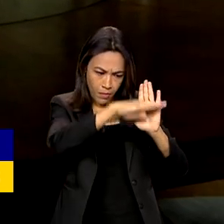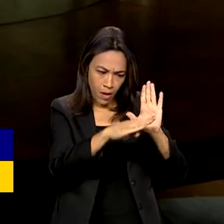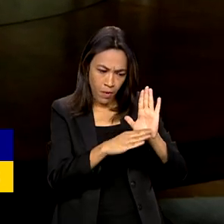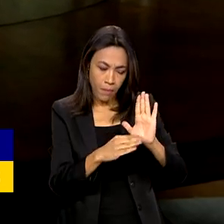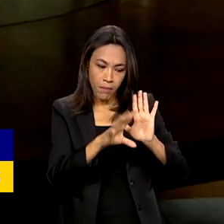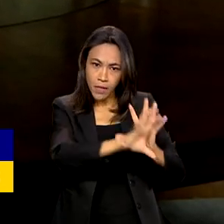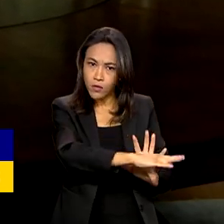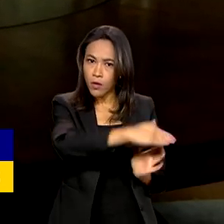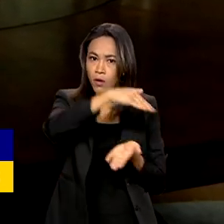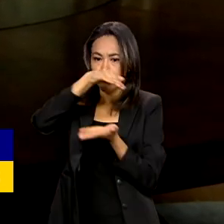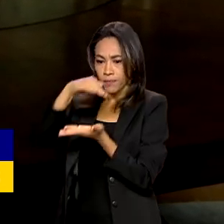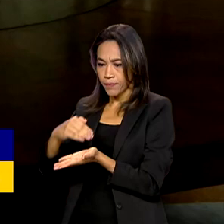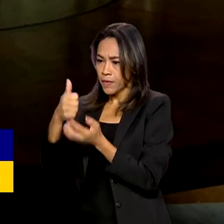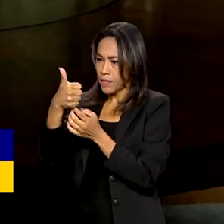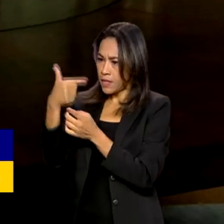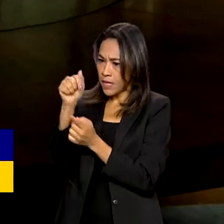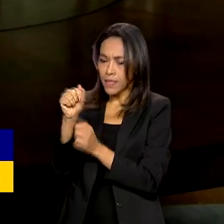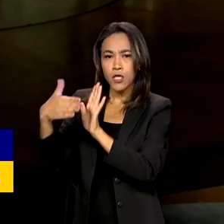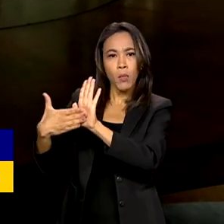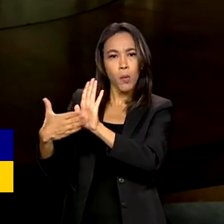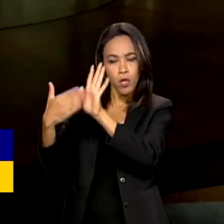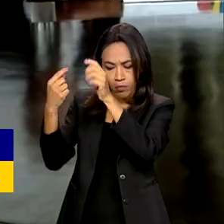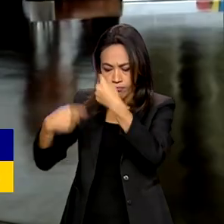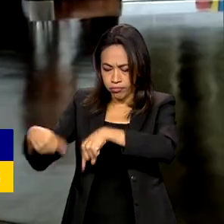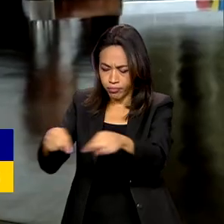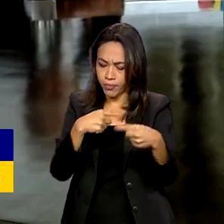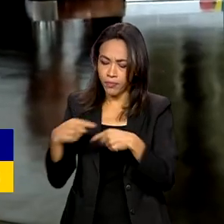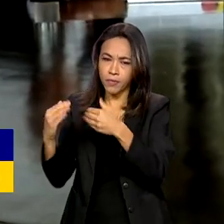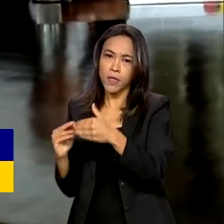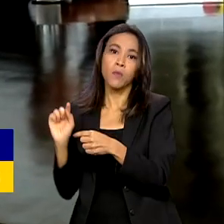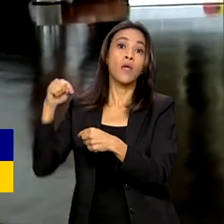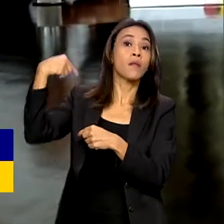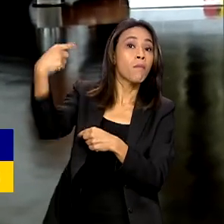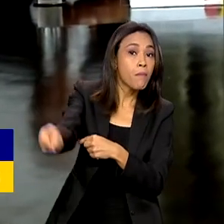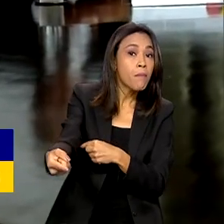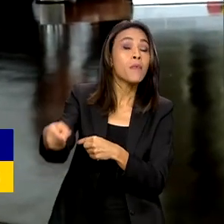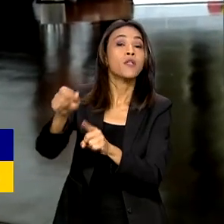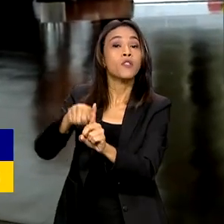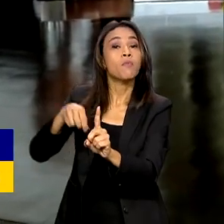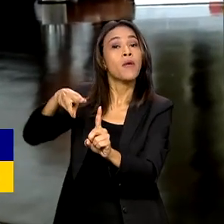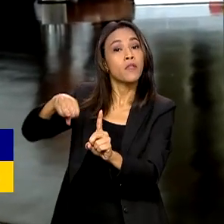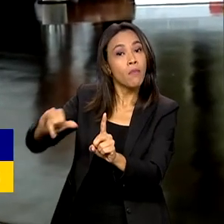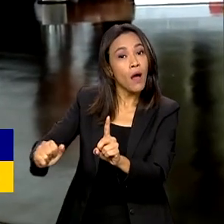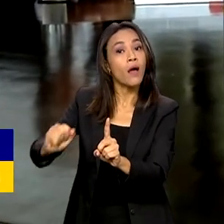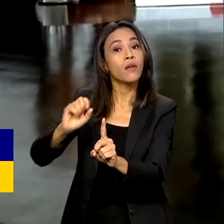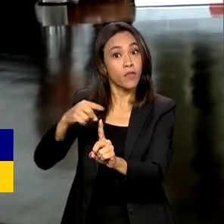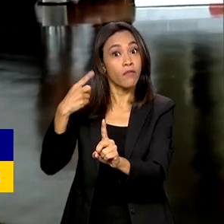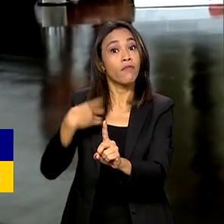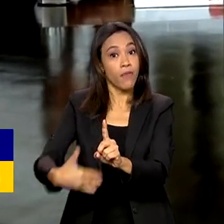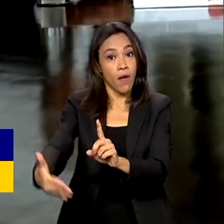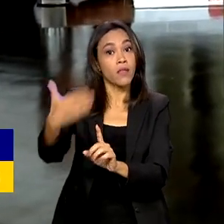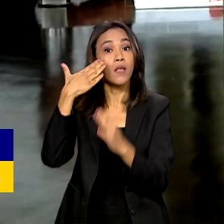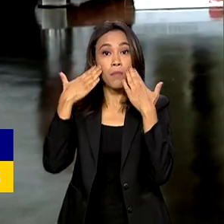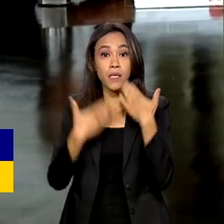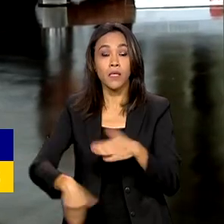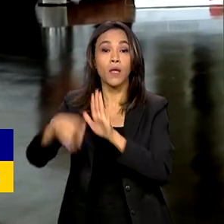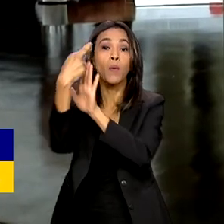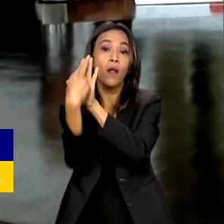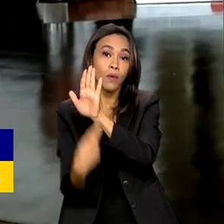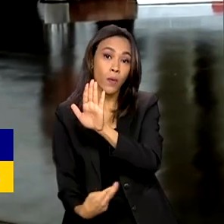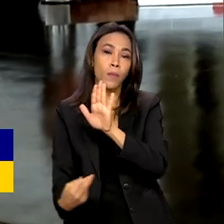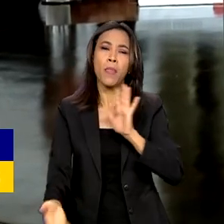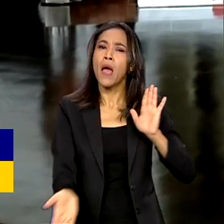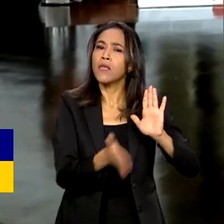serão priorizadas e debatidas até maio do ano que vem, quando um relatório final será apresentado. Entre as